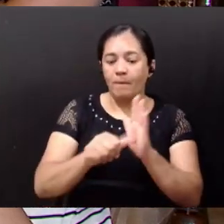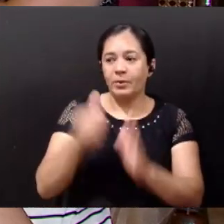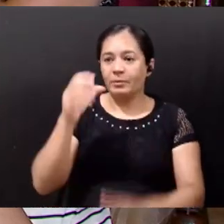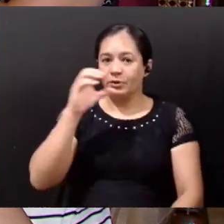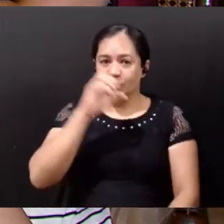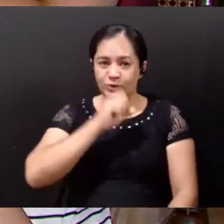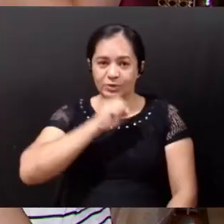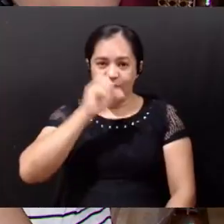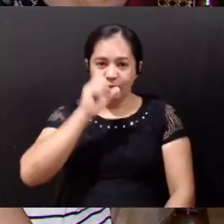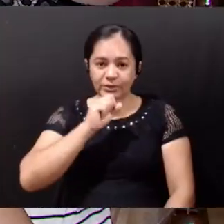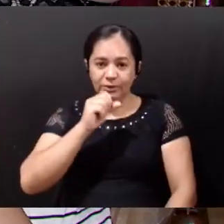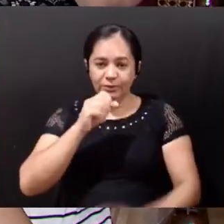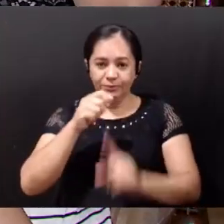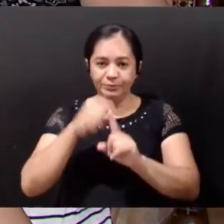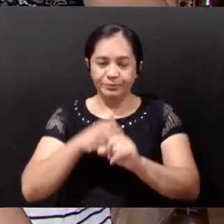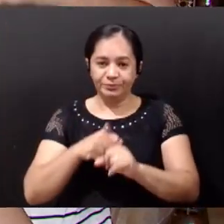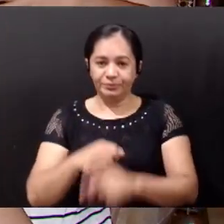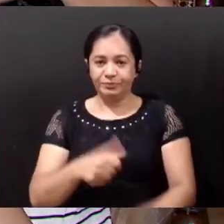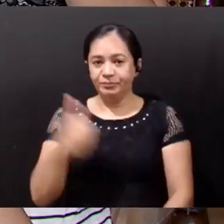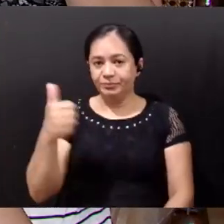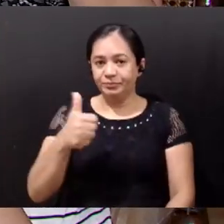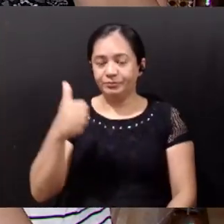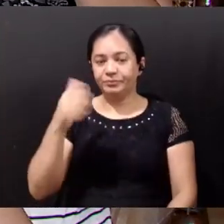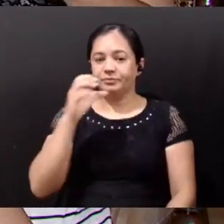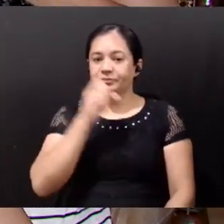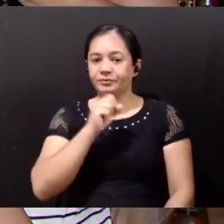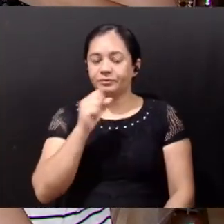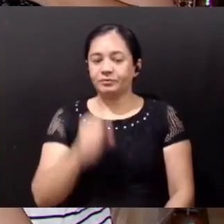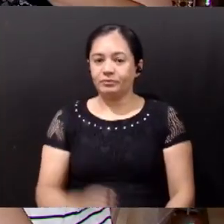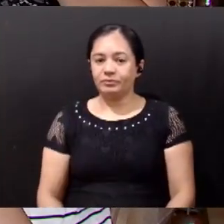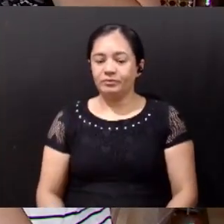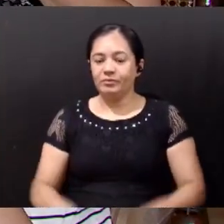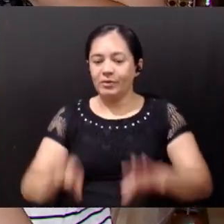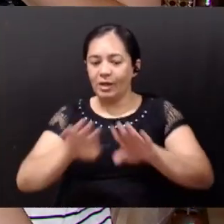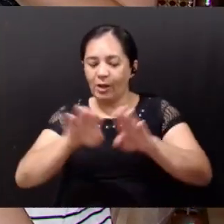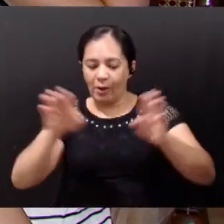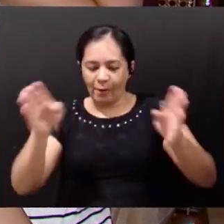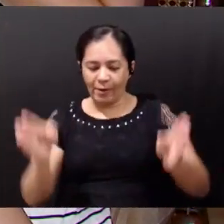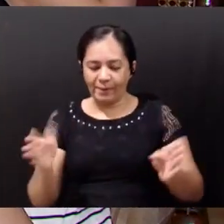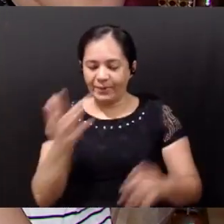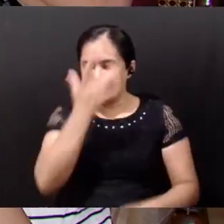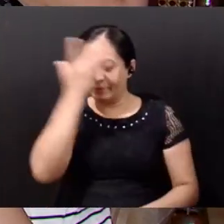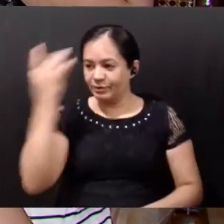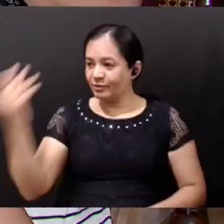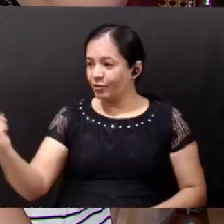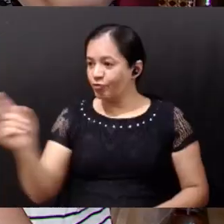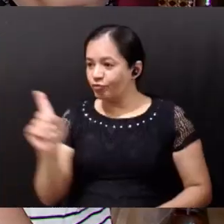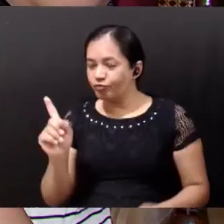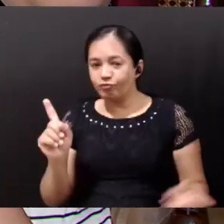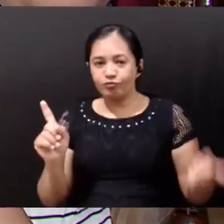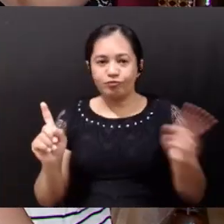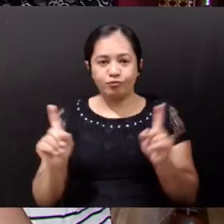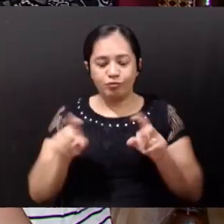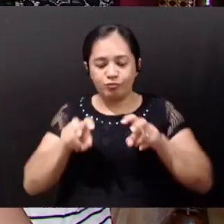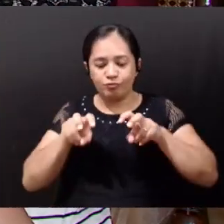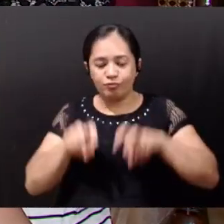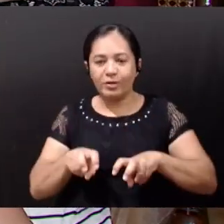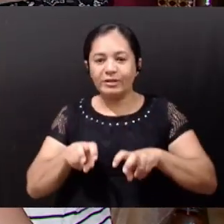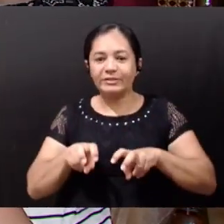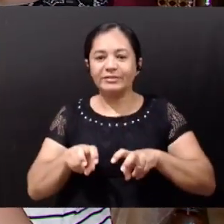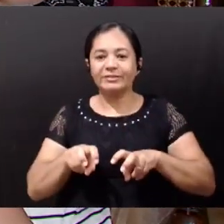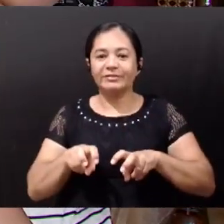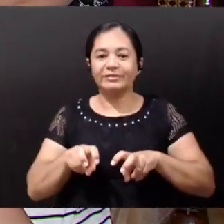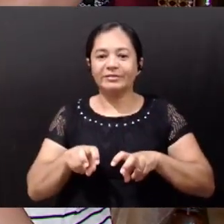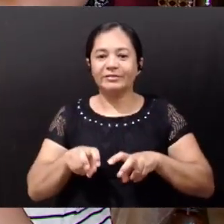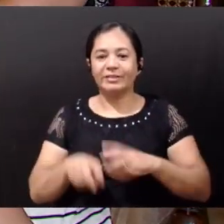sábado do mês, então, uma mesa que as pessoas sentam e se alimentam, diferente talvez de pegar uma marmitex e sentar lá